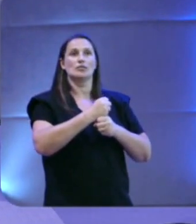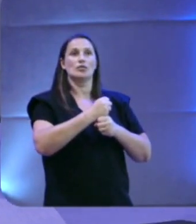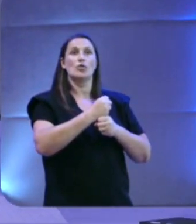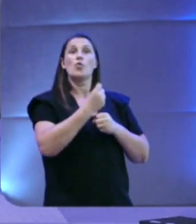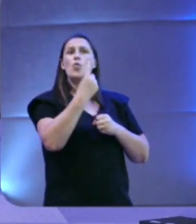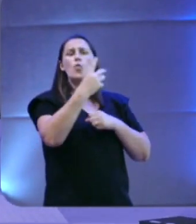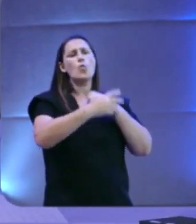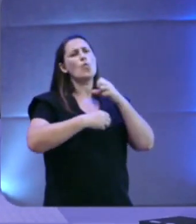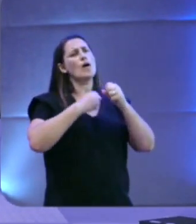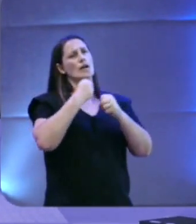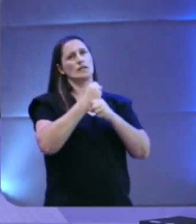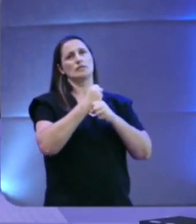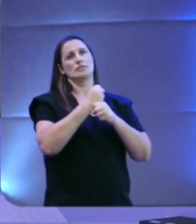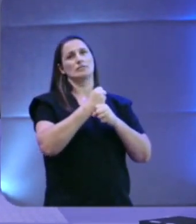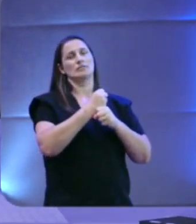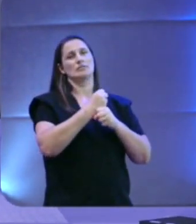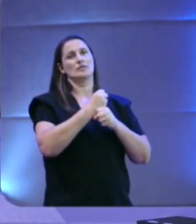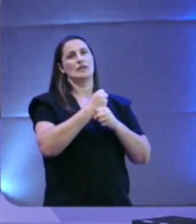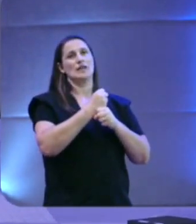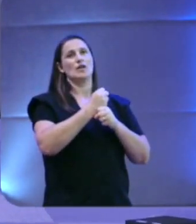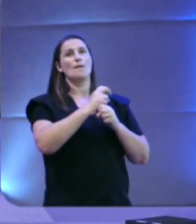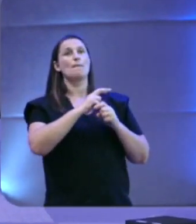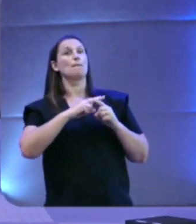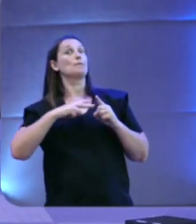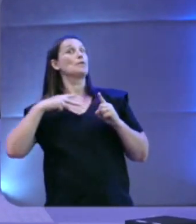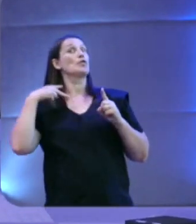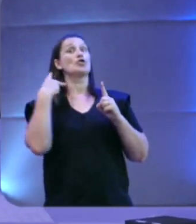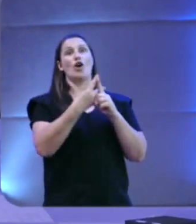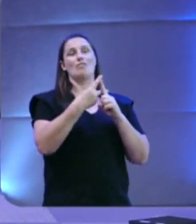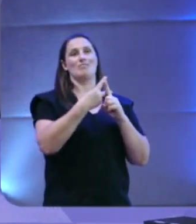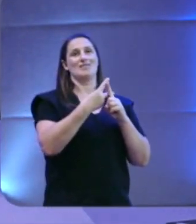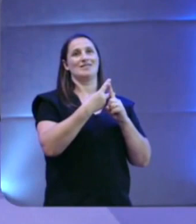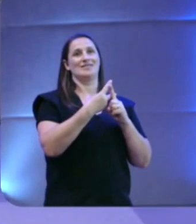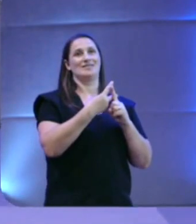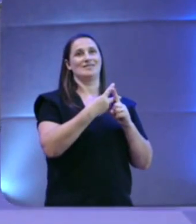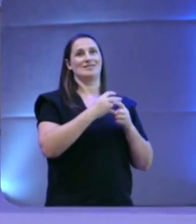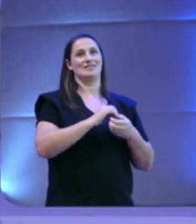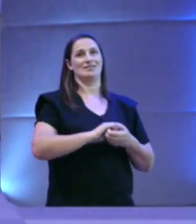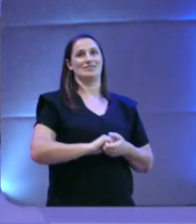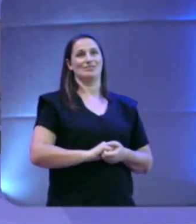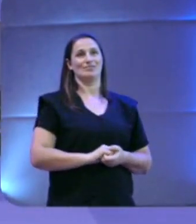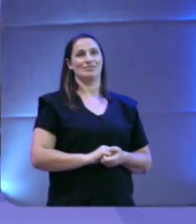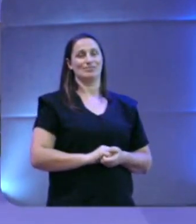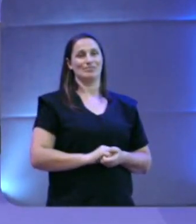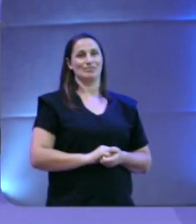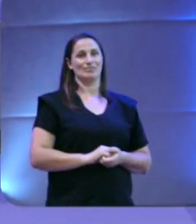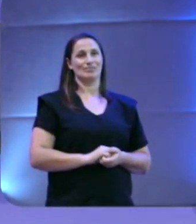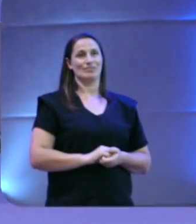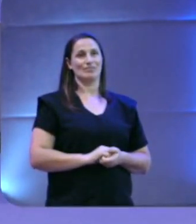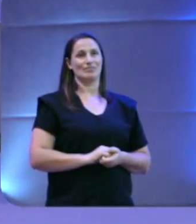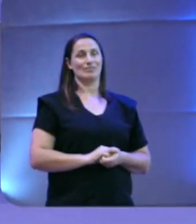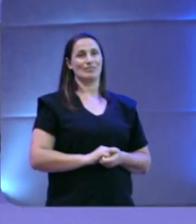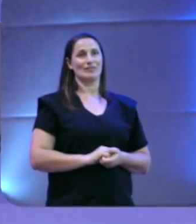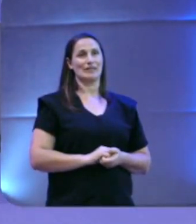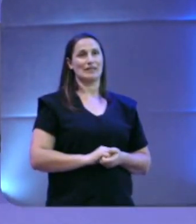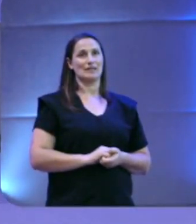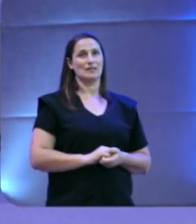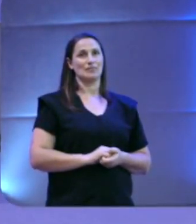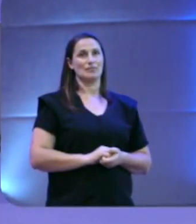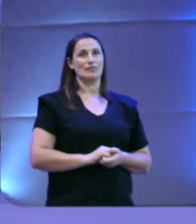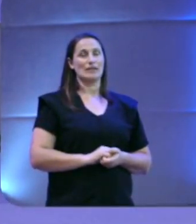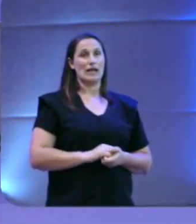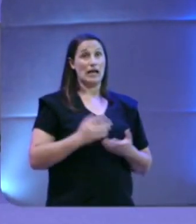um ano. É muito especial isso. Agora, eu quero te dar agora no final da mensagem, te